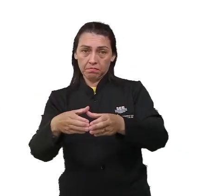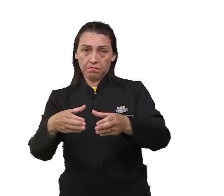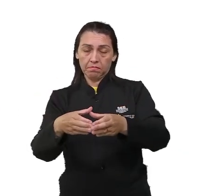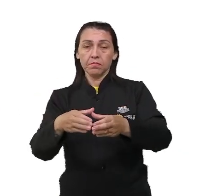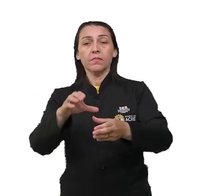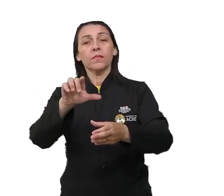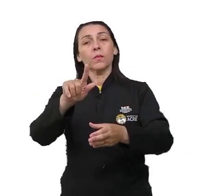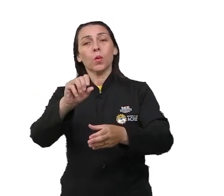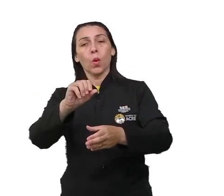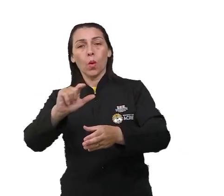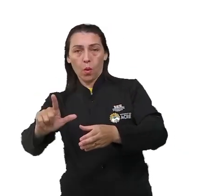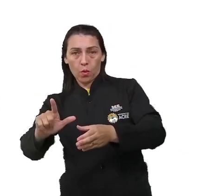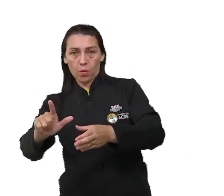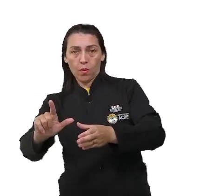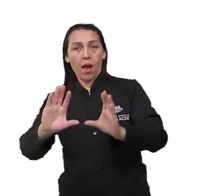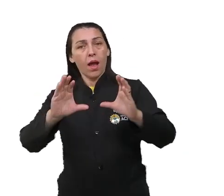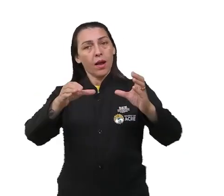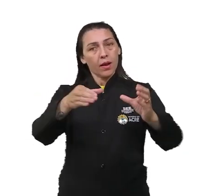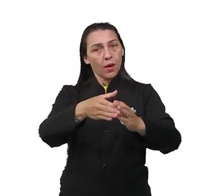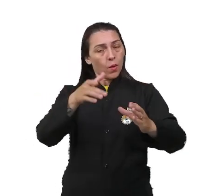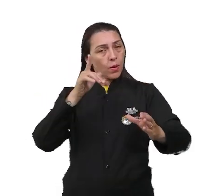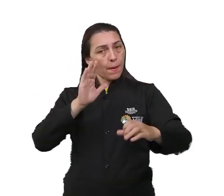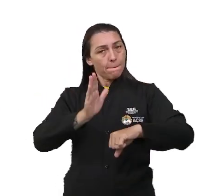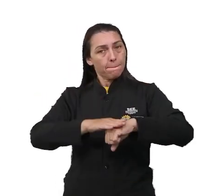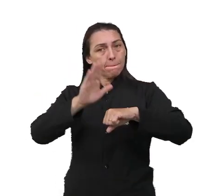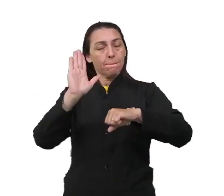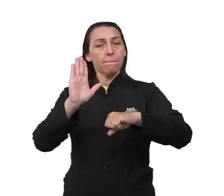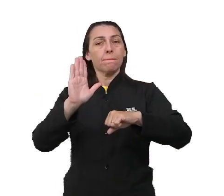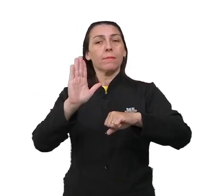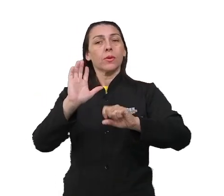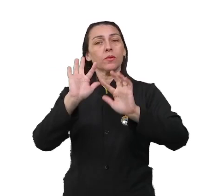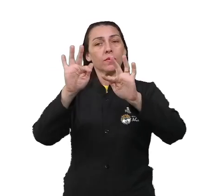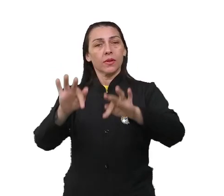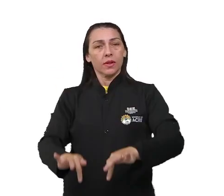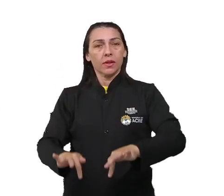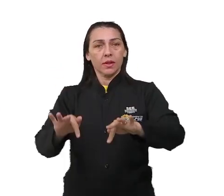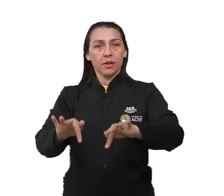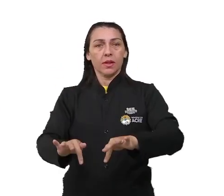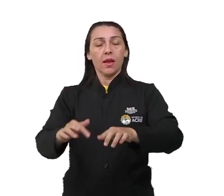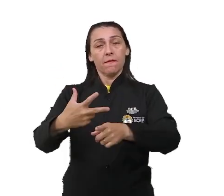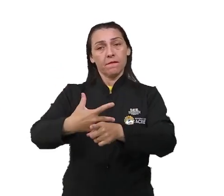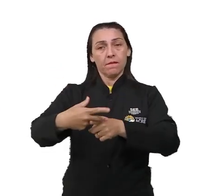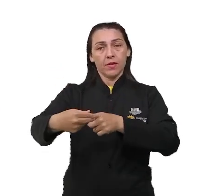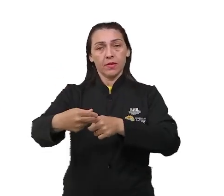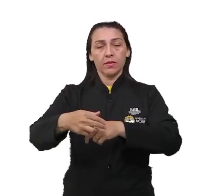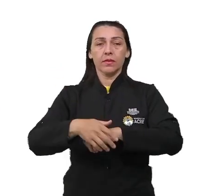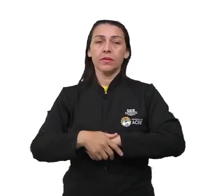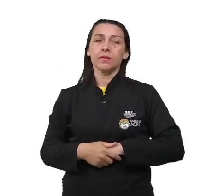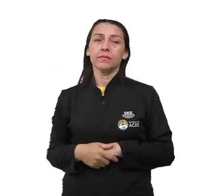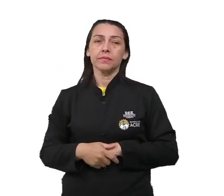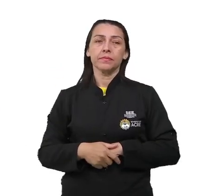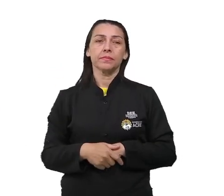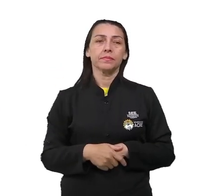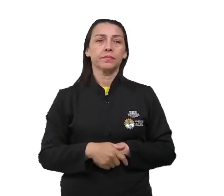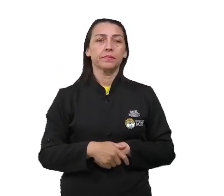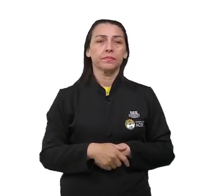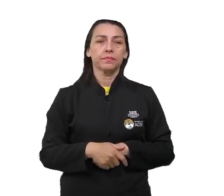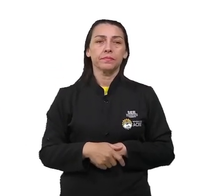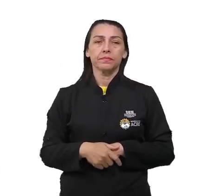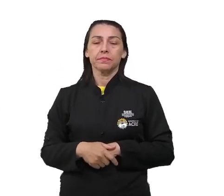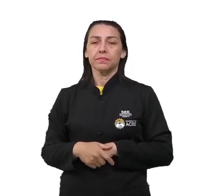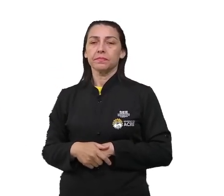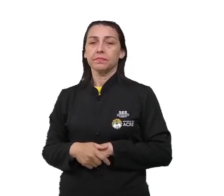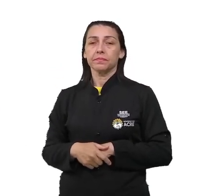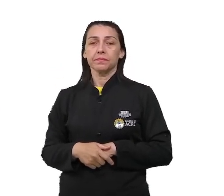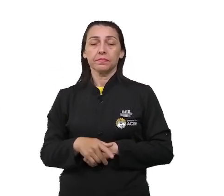denomina gol. A equipe que marca mais gols até o término da partida é a vencedora.